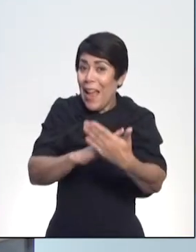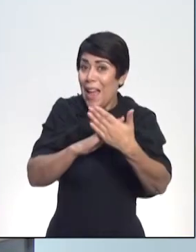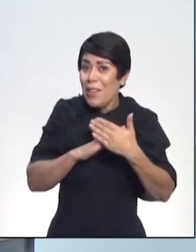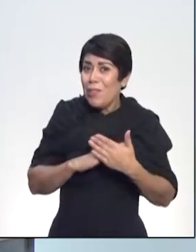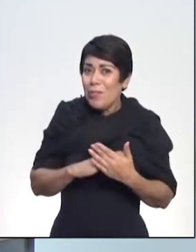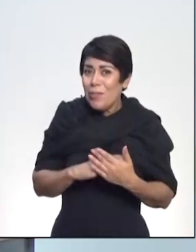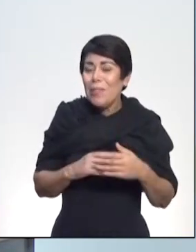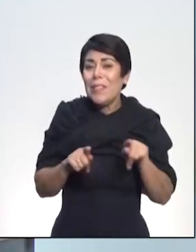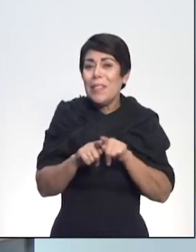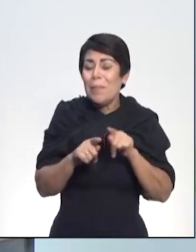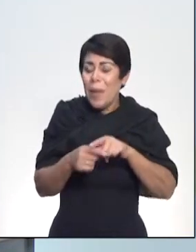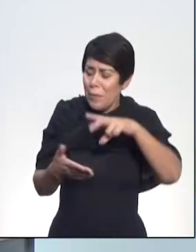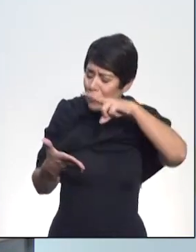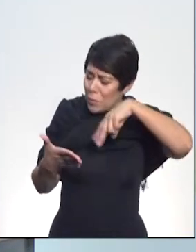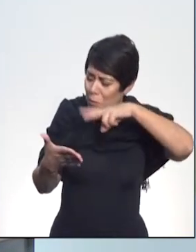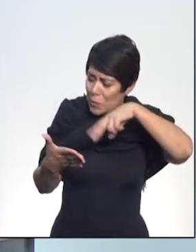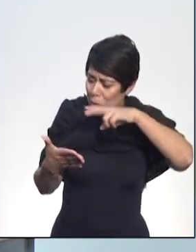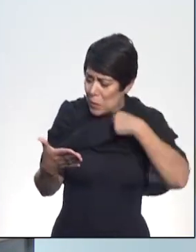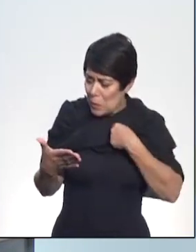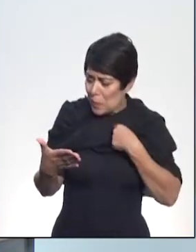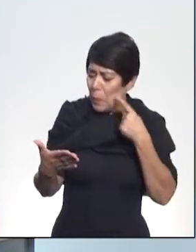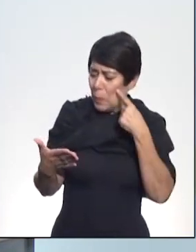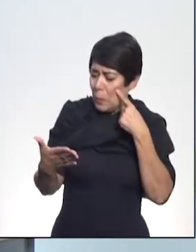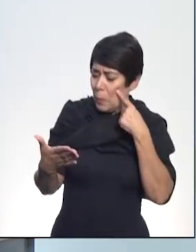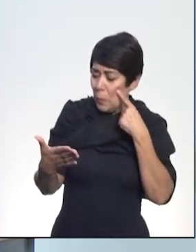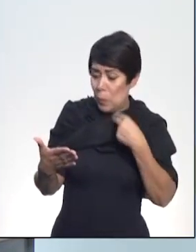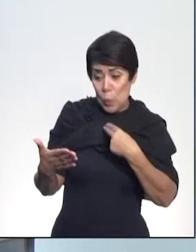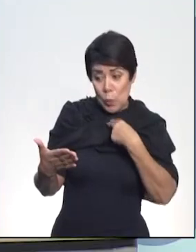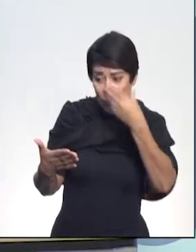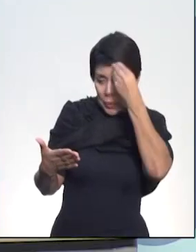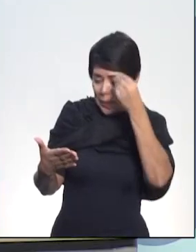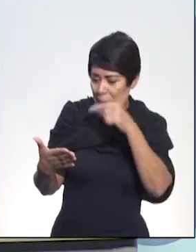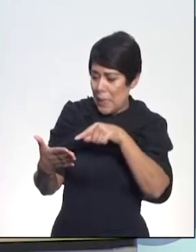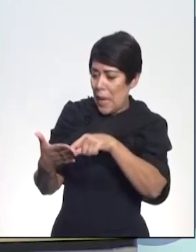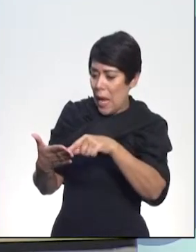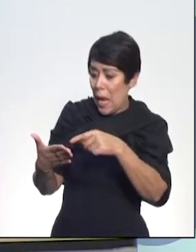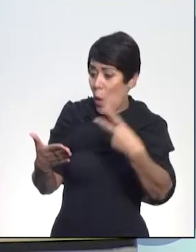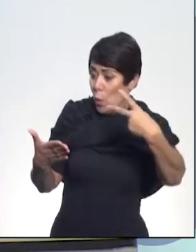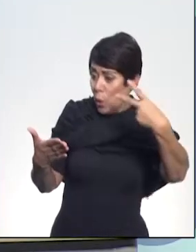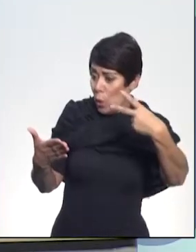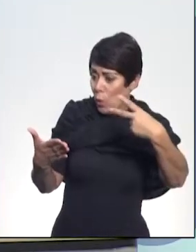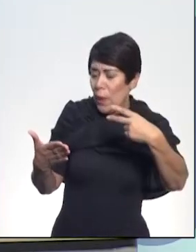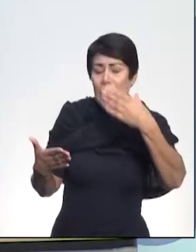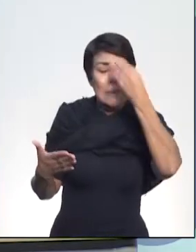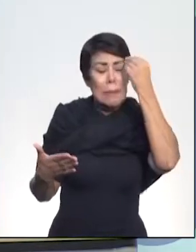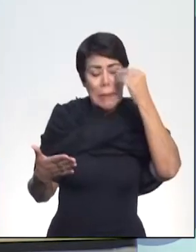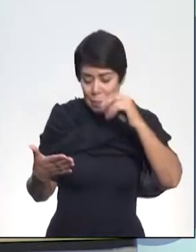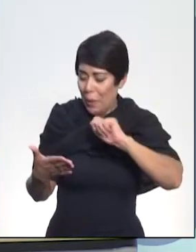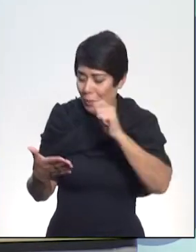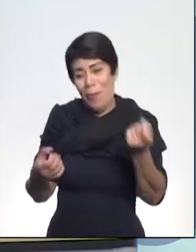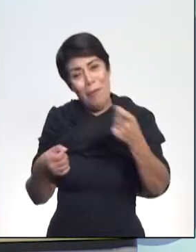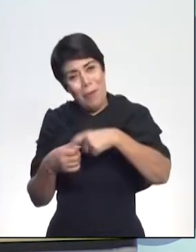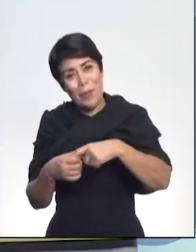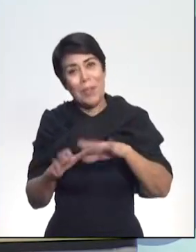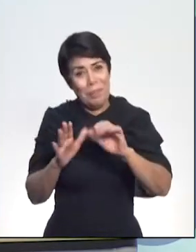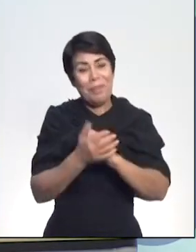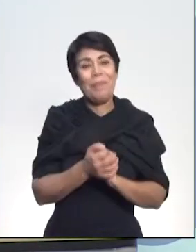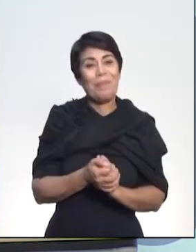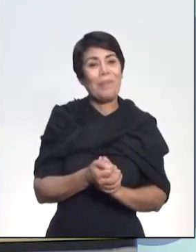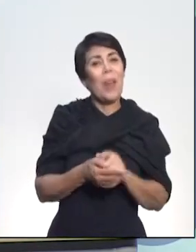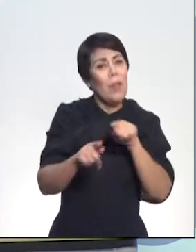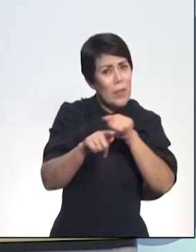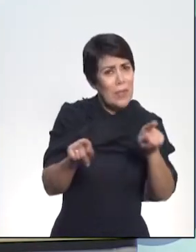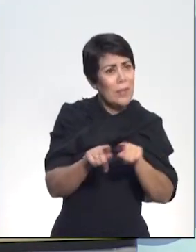gente olhe, visualize, né? Eu mesma sou muito visual. Isso que eu ia te perguntar, Luanda. Compartilha com a